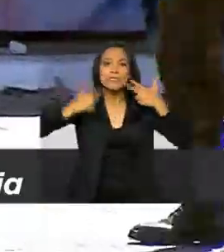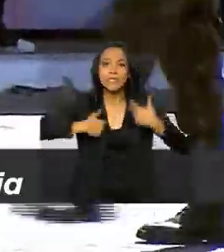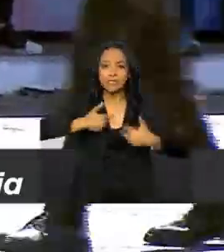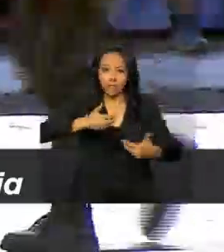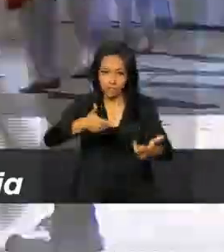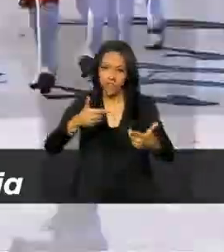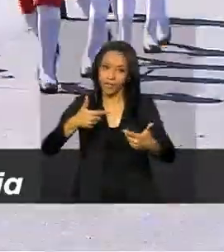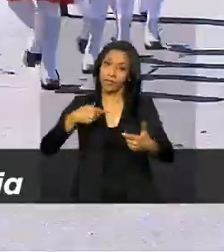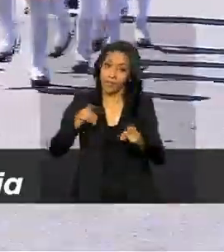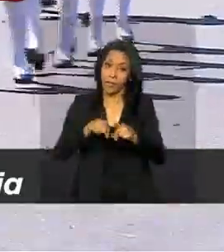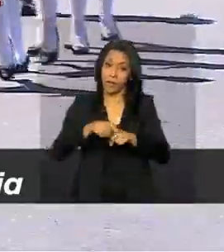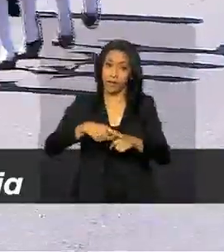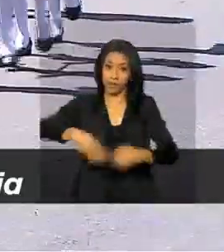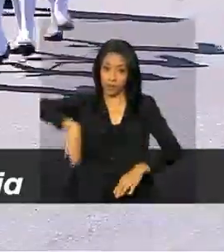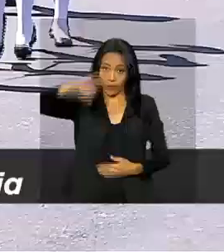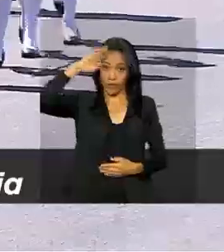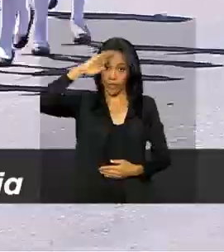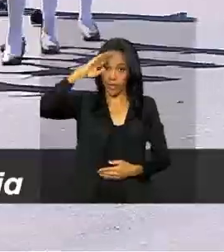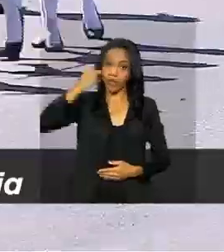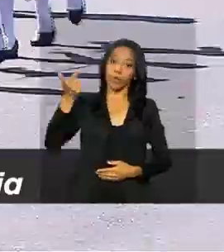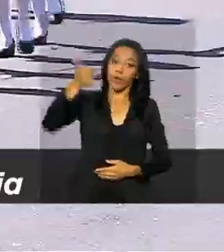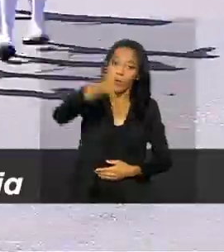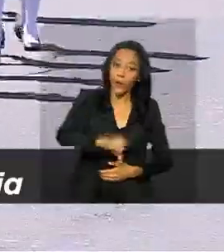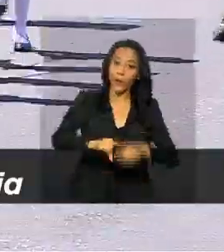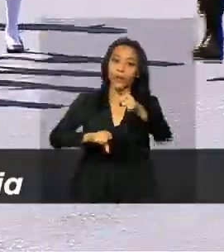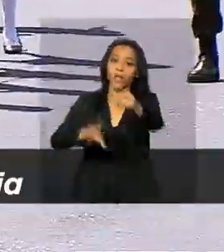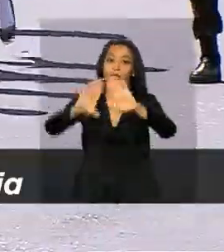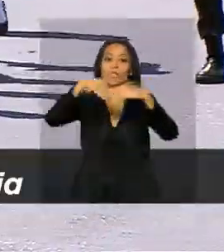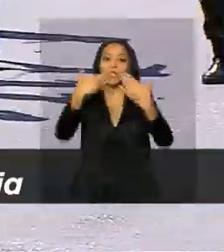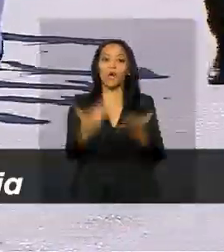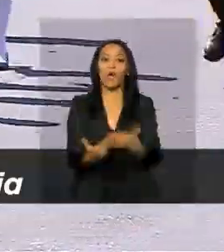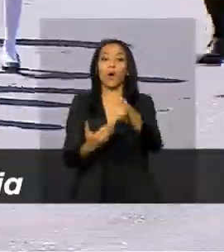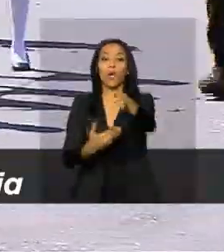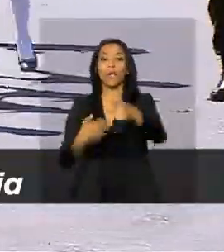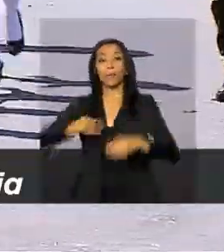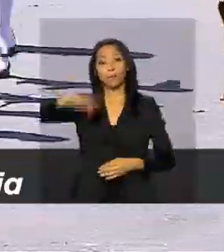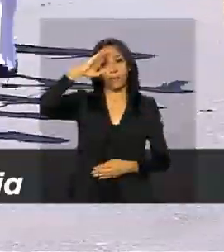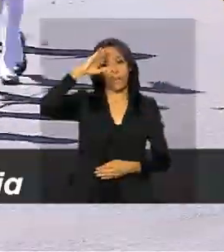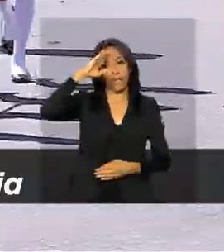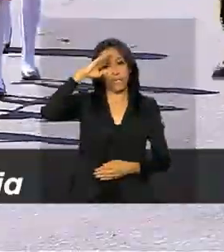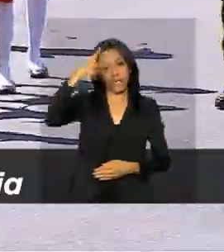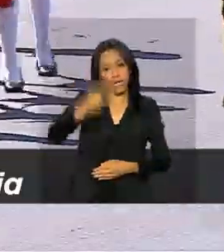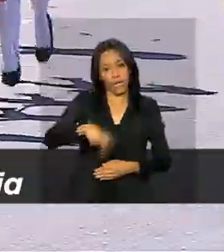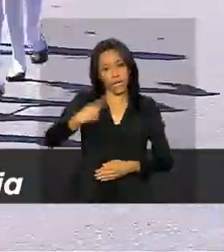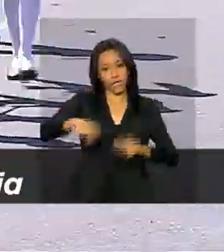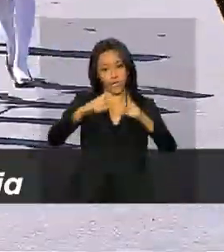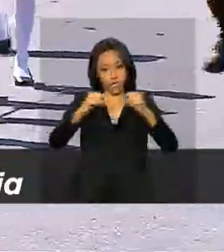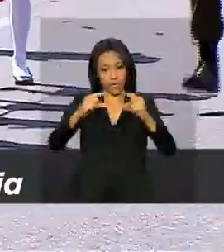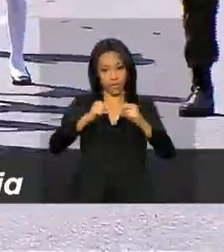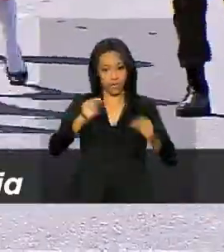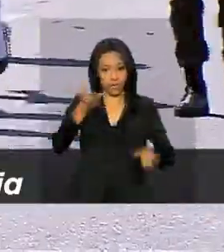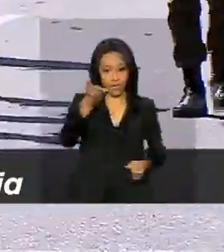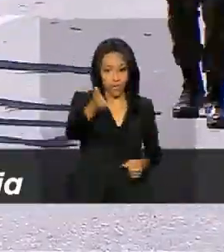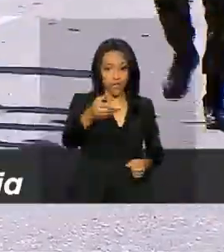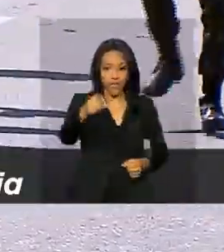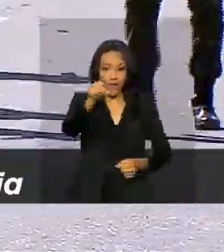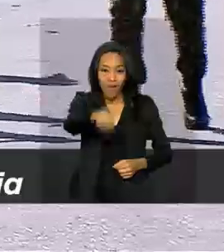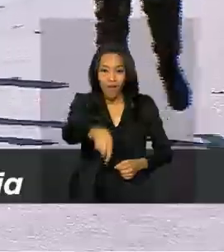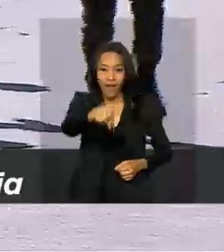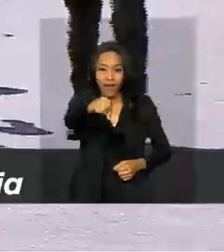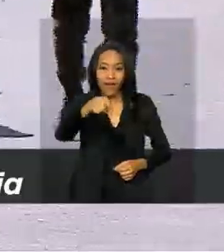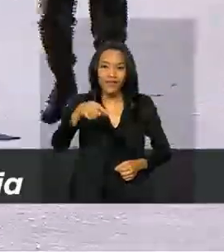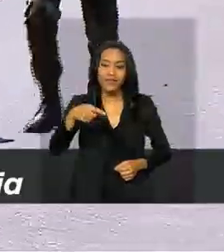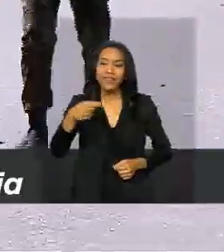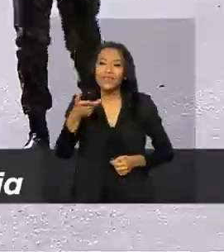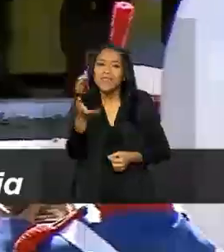Aí nós vemos o início do desfile do Colégio Militar de Brasília com o carneiro Nicodemos, é o mascote do Colégio